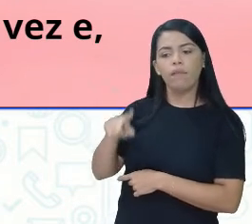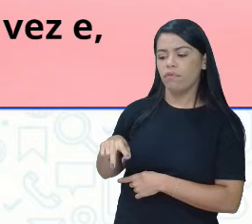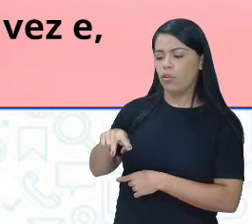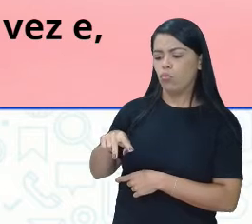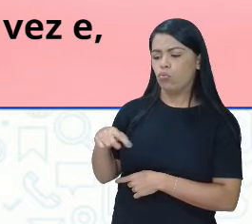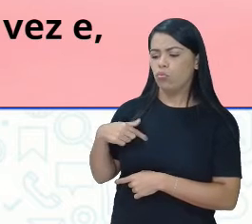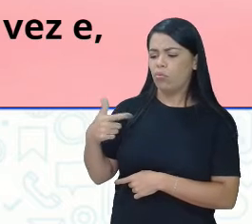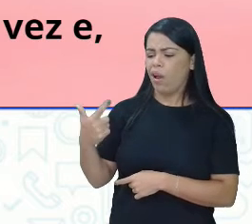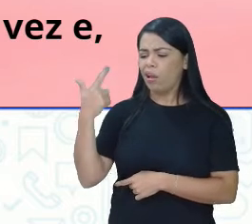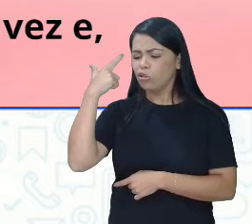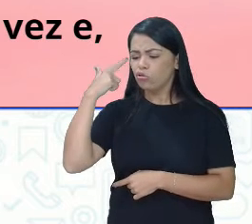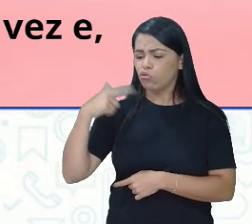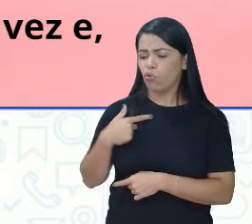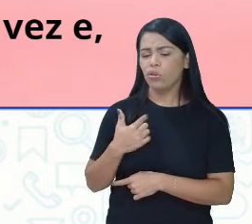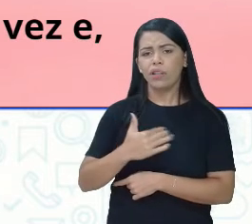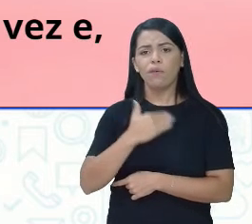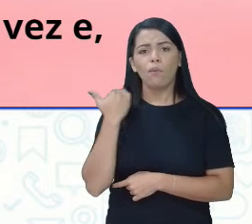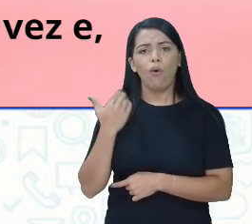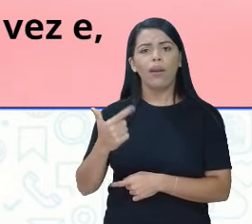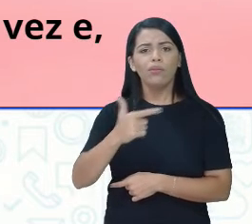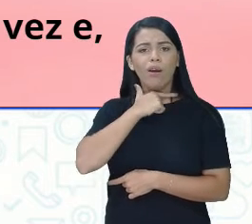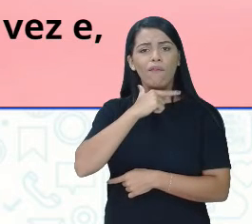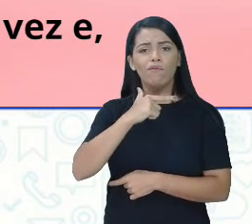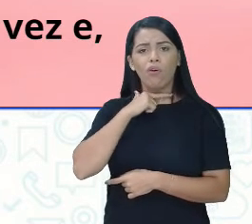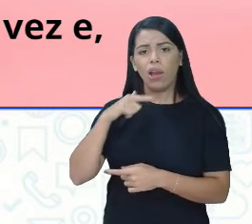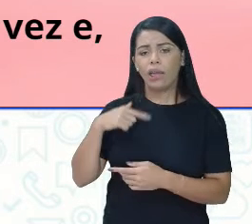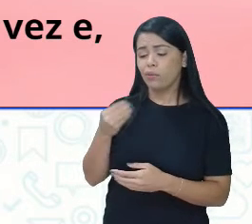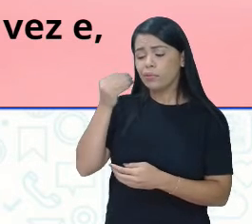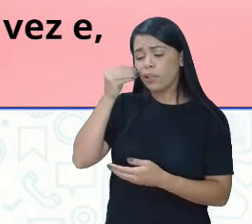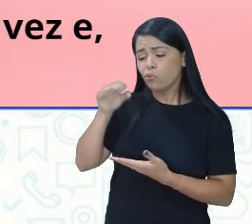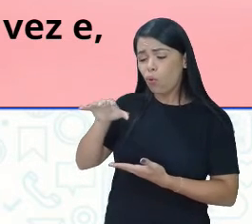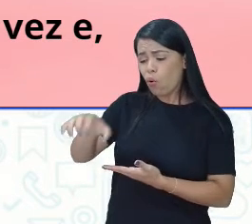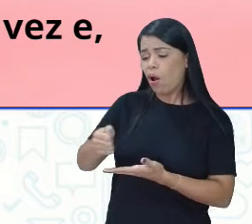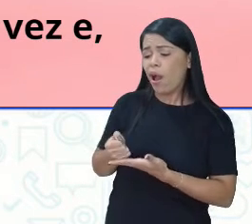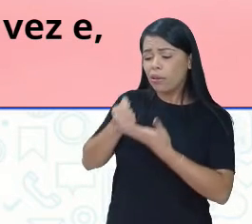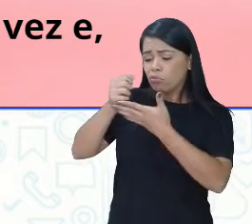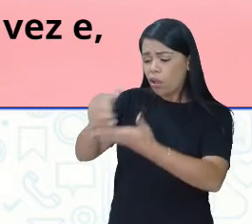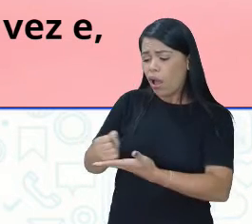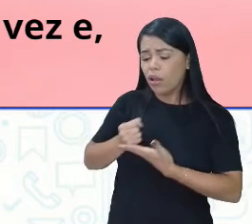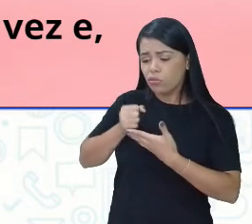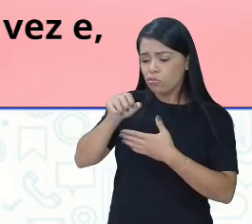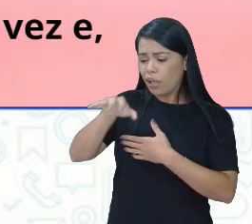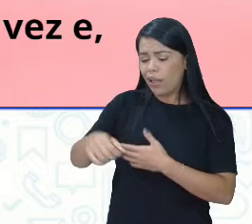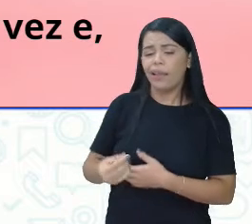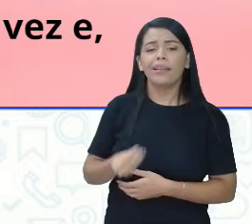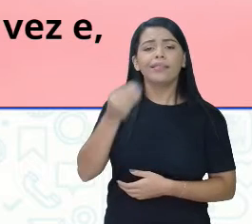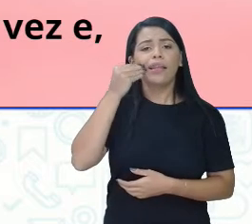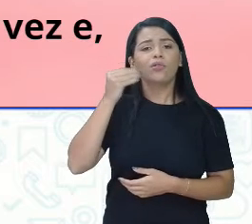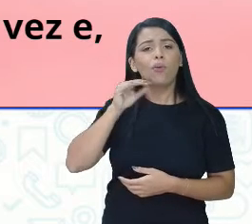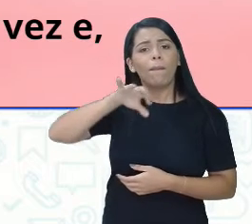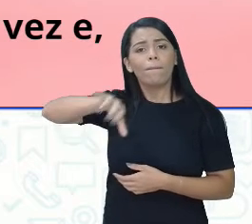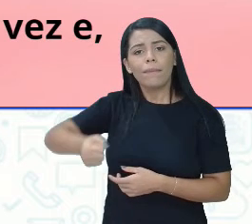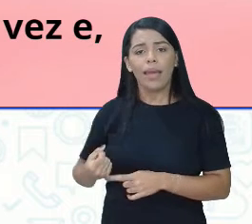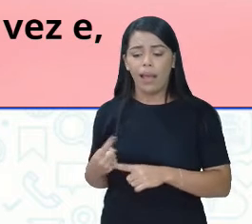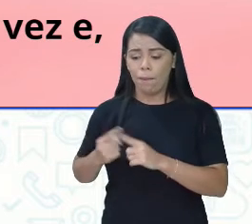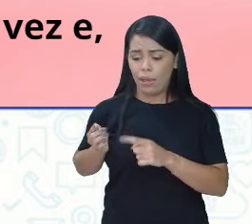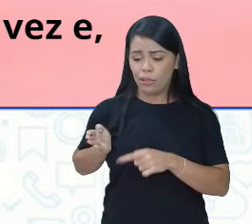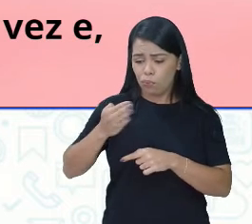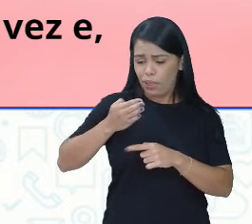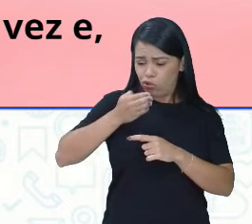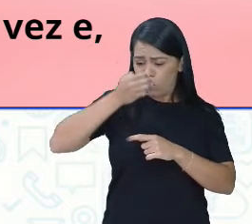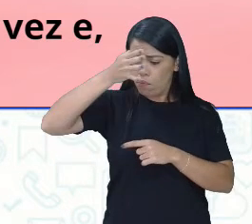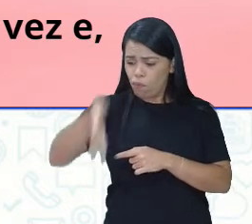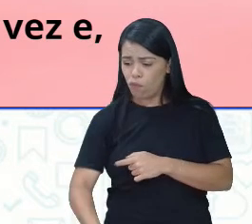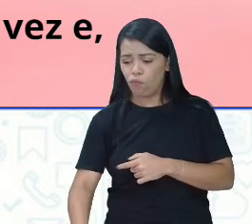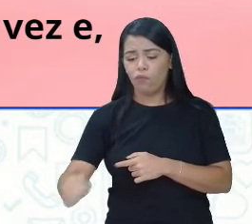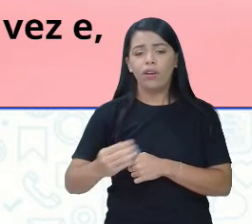se afogando e fez de tudo para ajudá-lo. Tentou pegar o peixe uma vez, mas ele escapou de suas mãos.